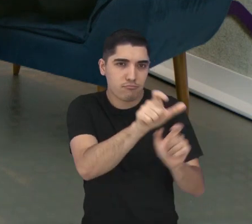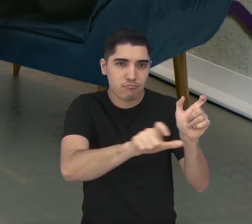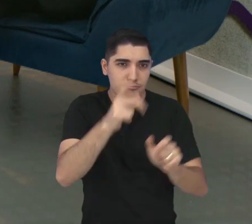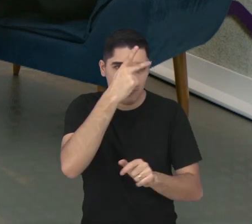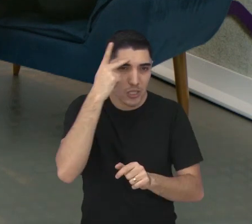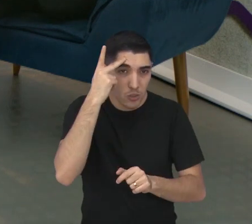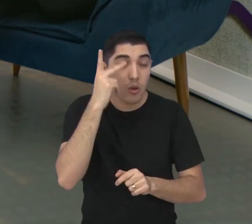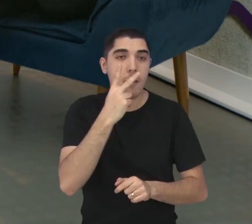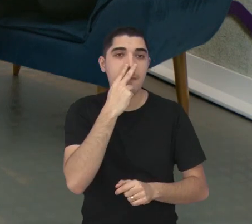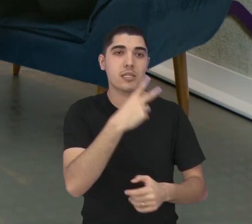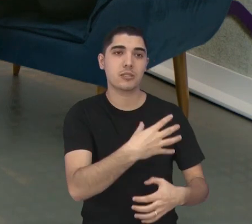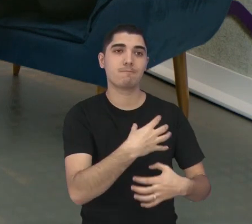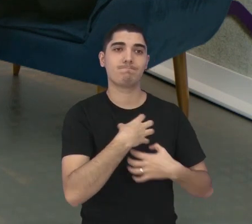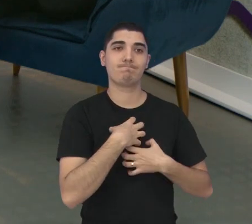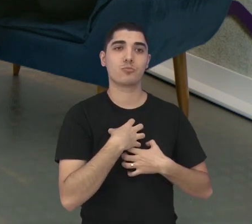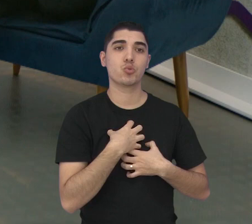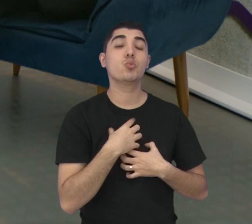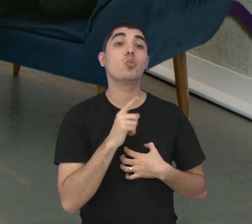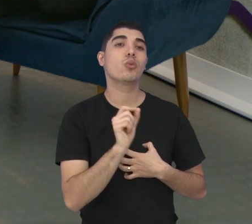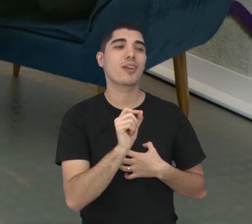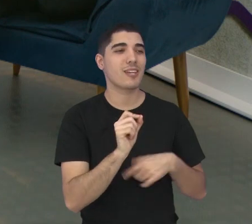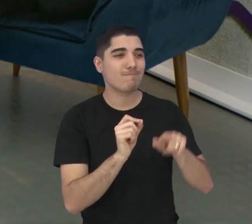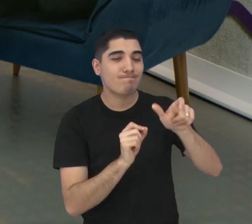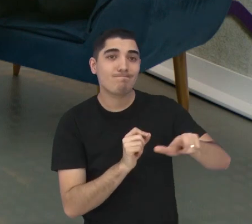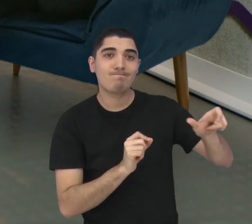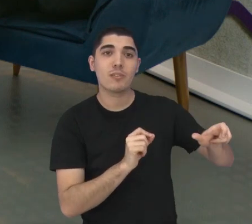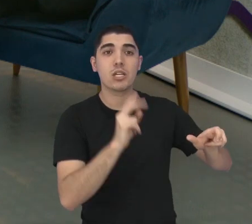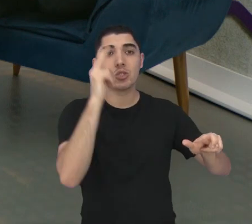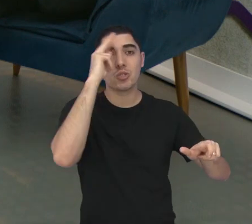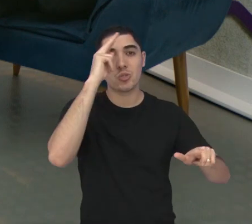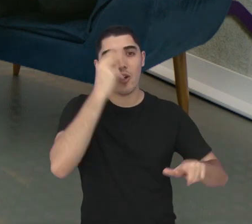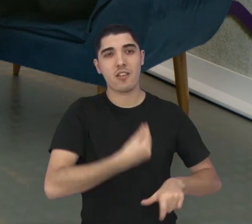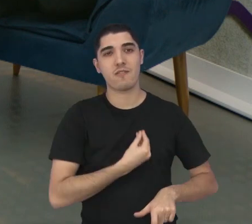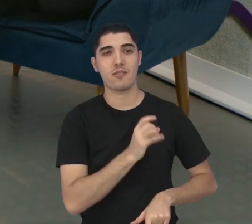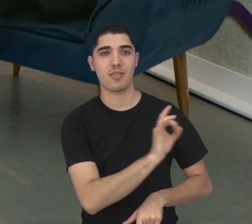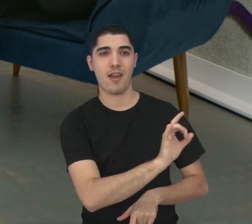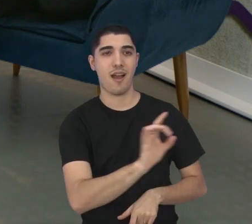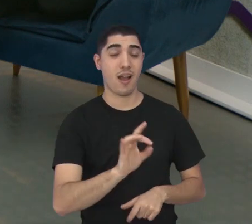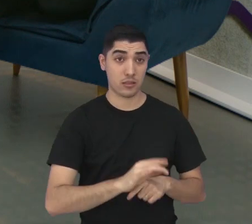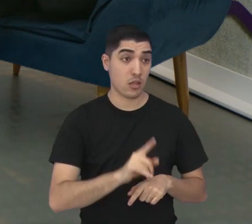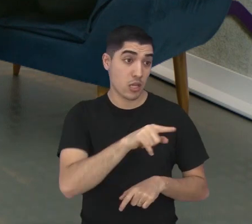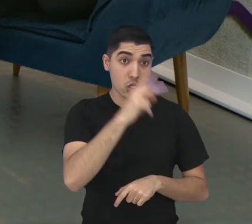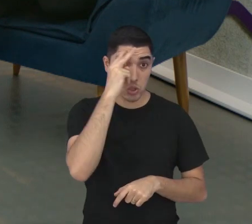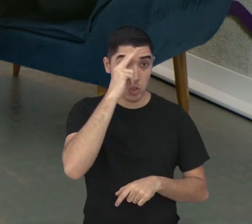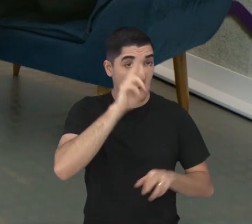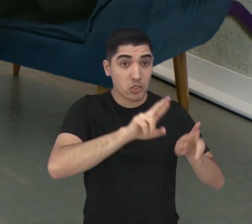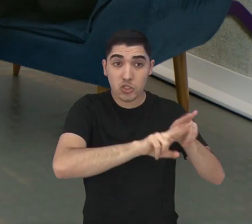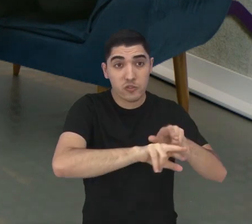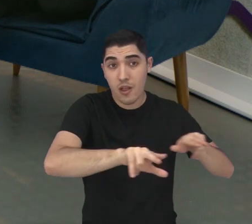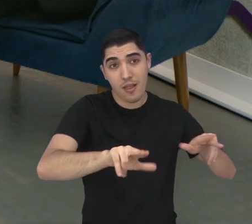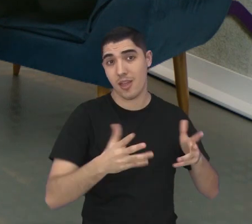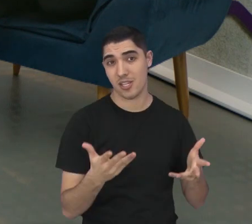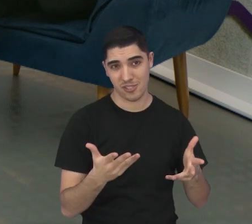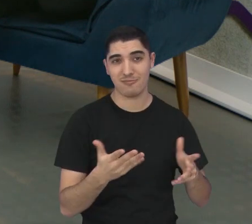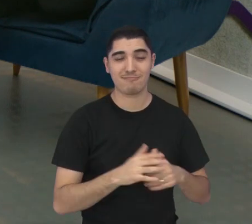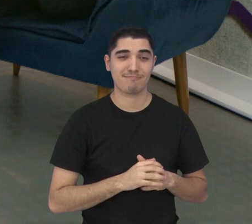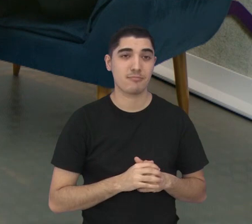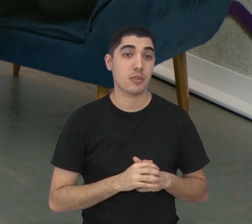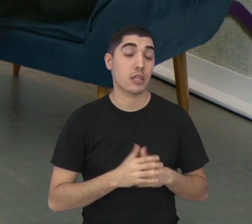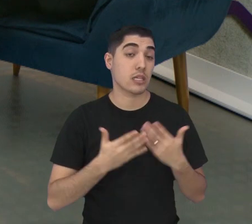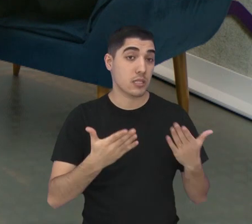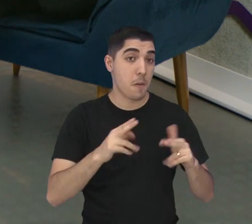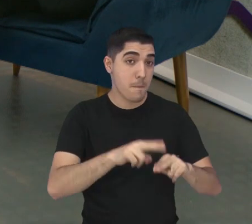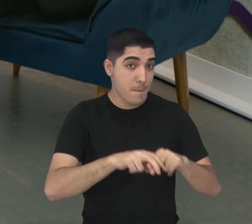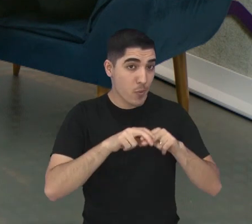as pessoas, vem junto com esse atendimento a história de vida de cada uma. E essas histórias, elas são singulares, são